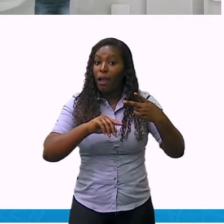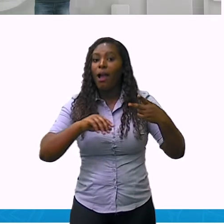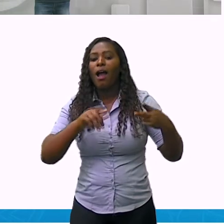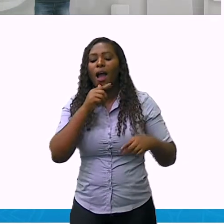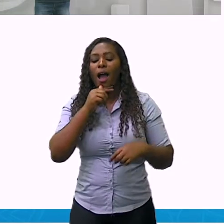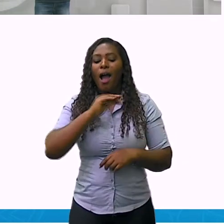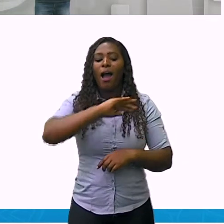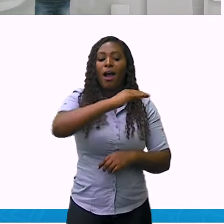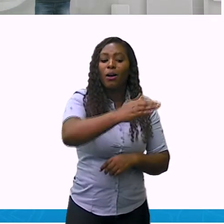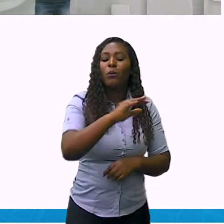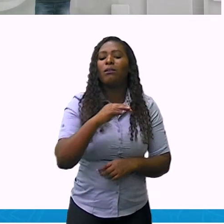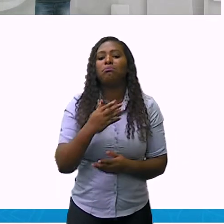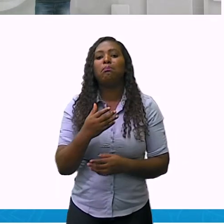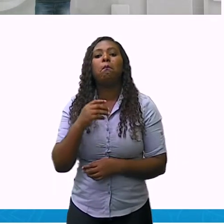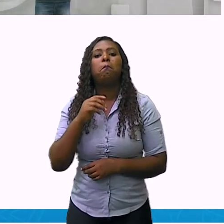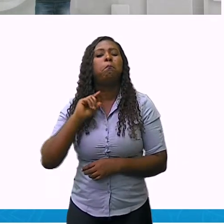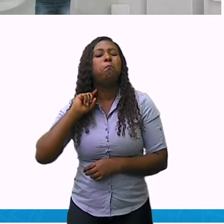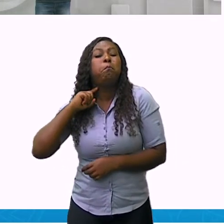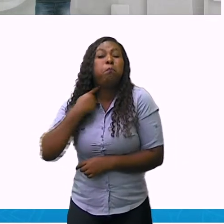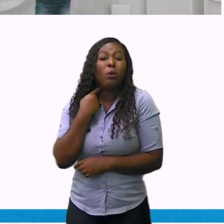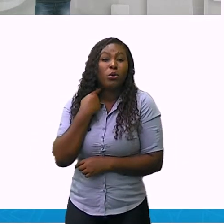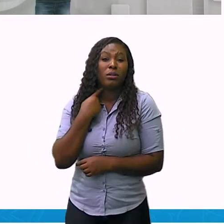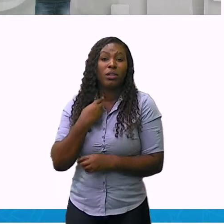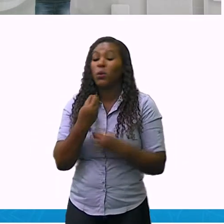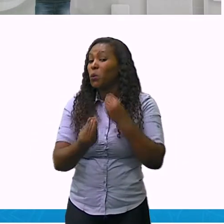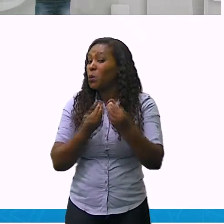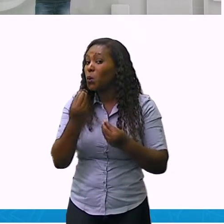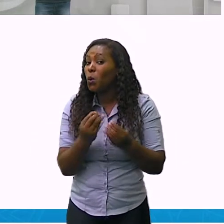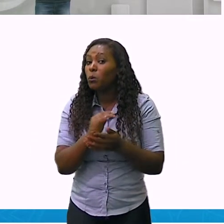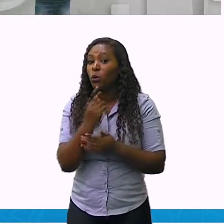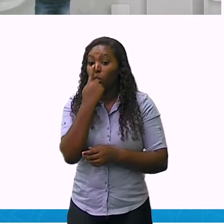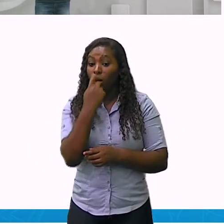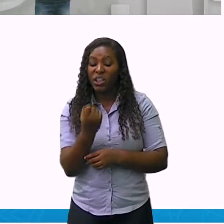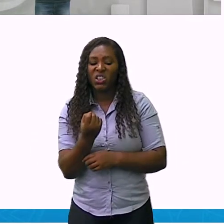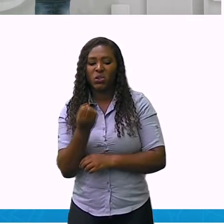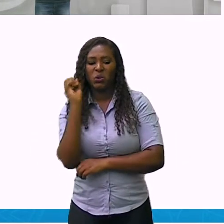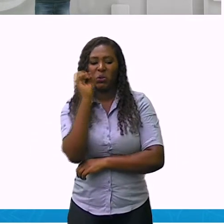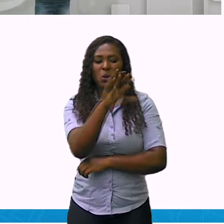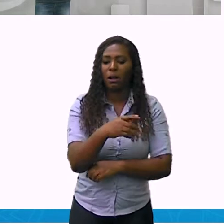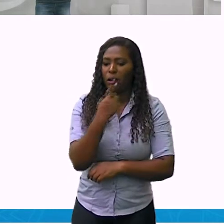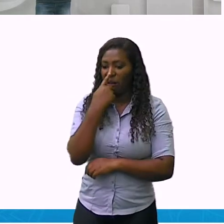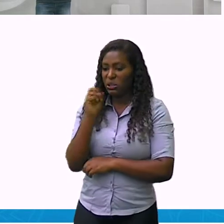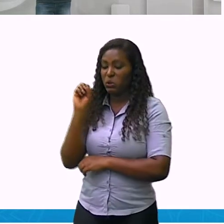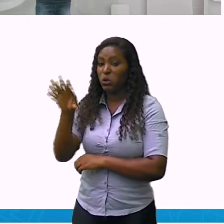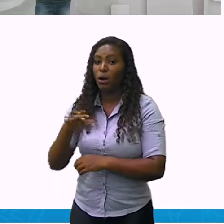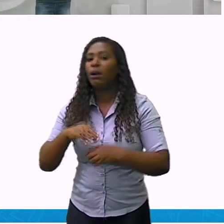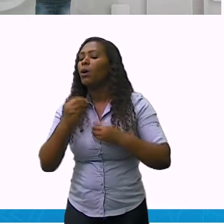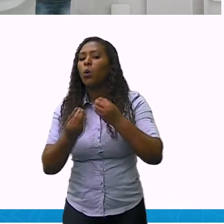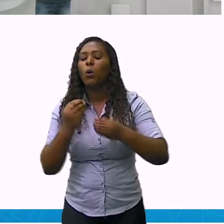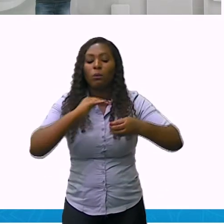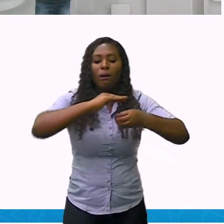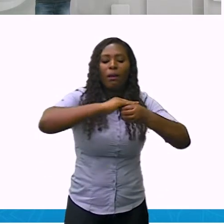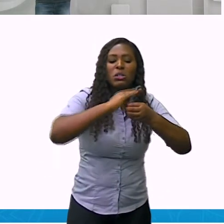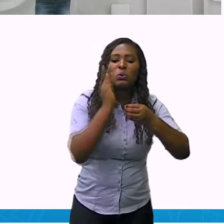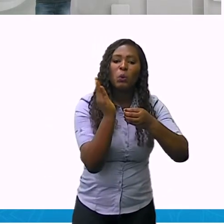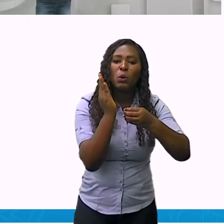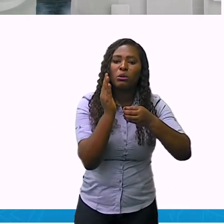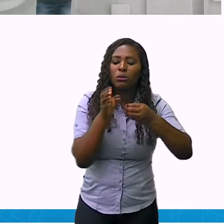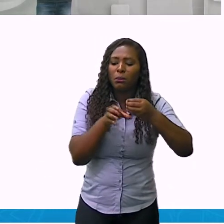de esgoto e dejetos industriais nos mares e oceanos.